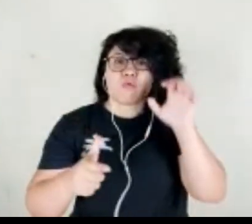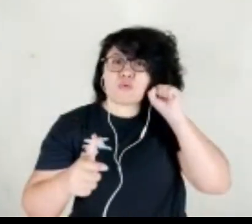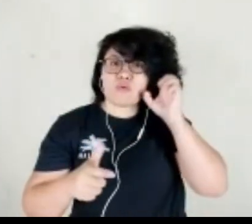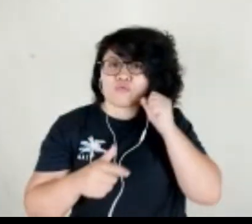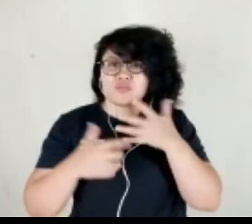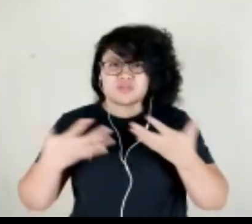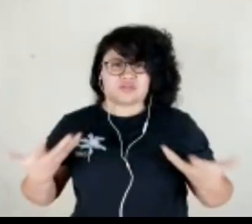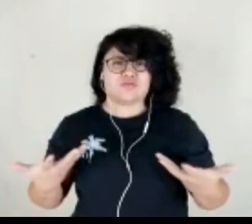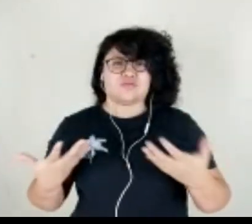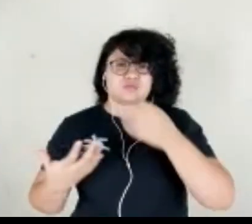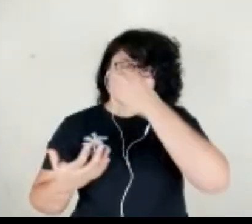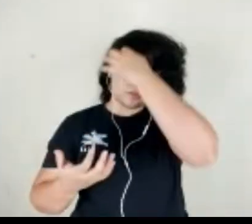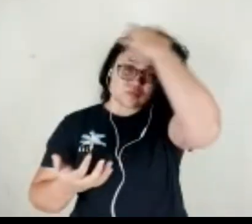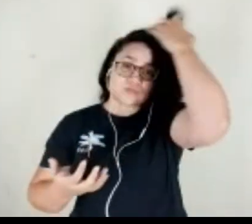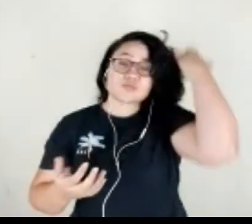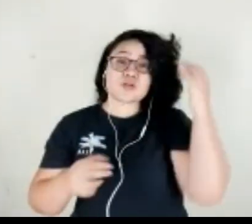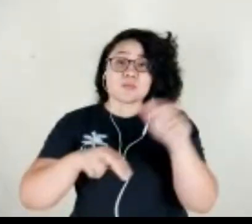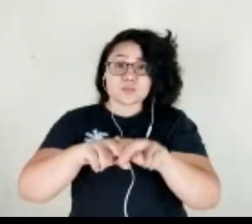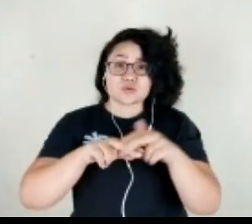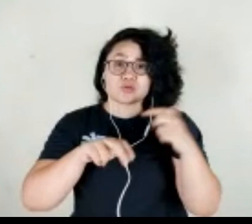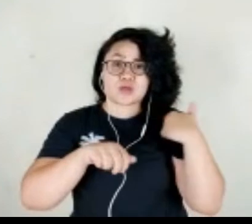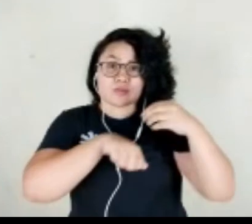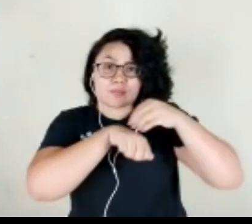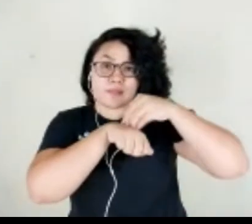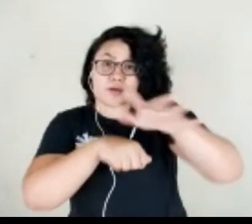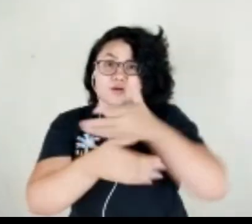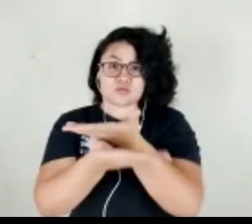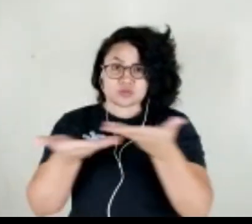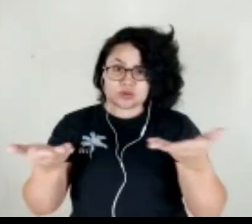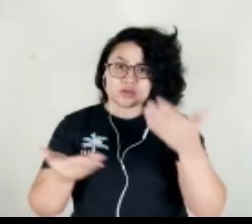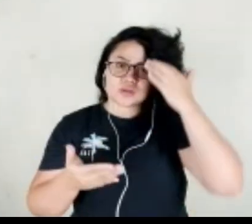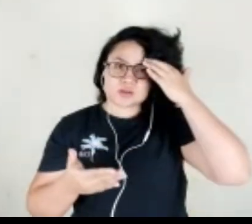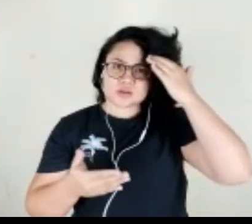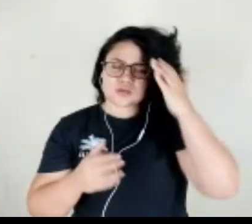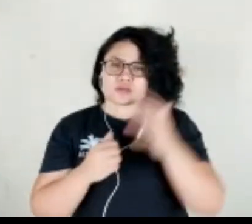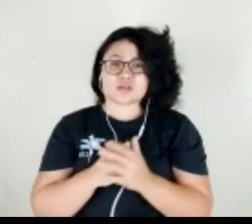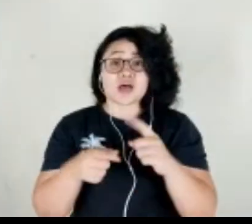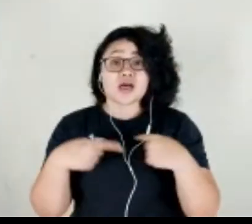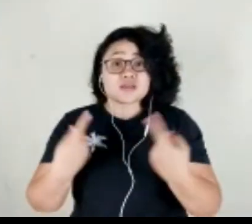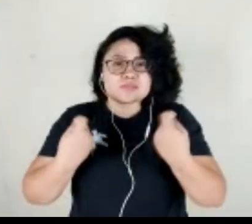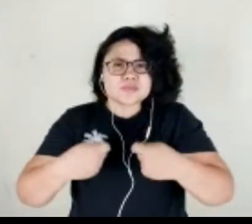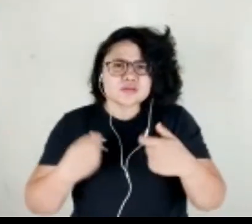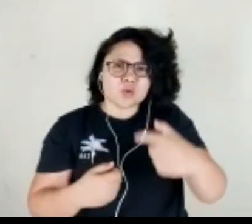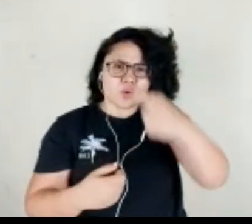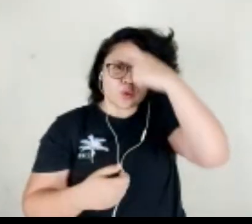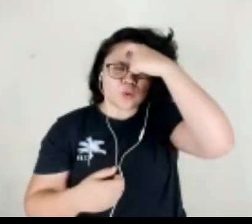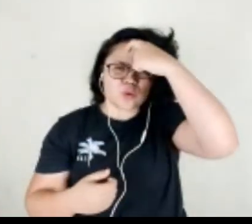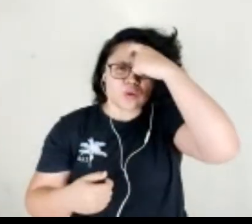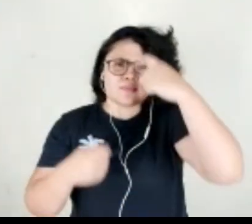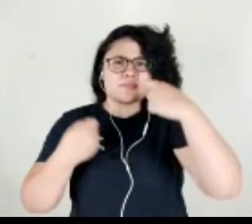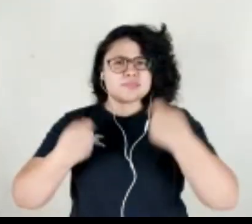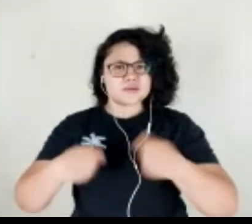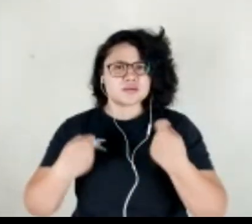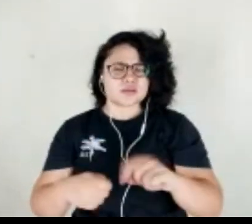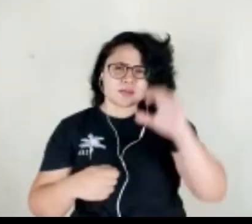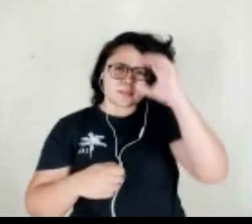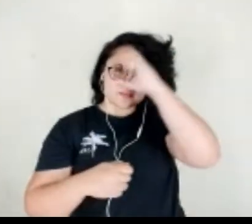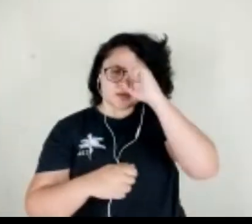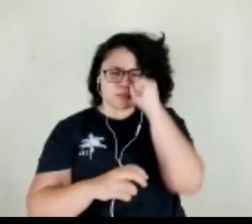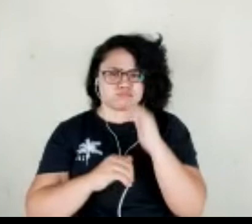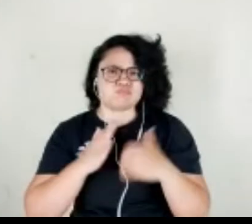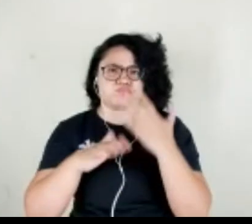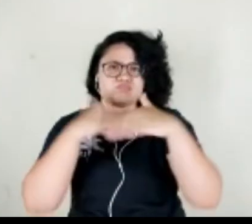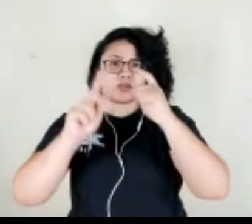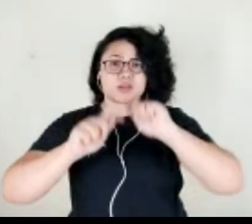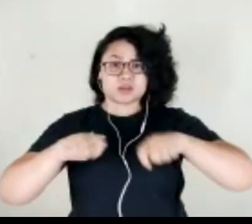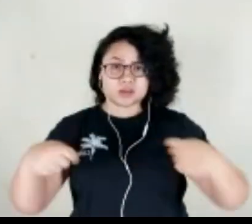sociedade praticamente toda é ouvinte? Então eu deixo esse meu recado aqui para vocês, gente. Vamos ter consciência, vamos aprender